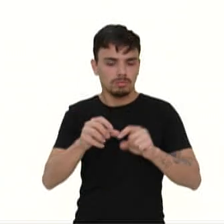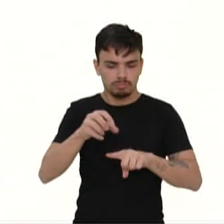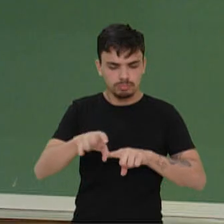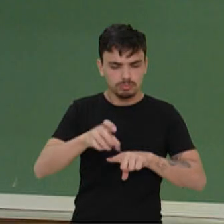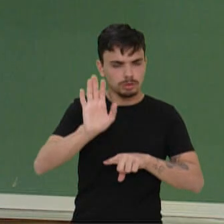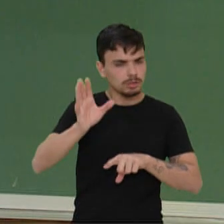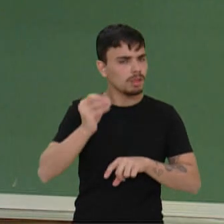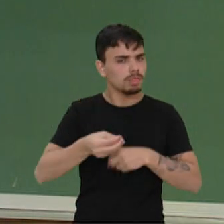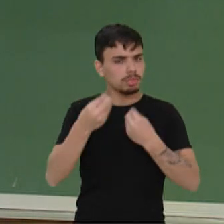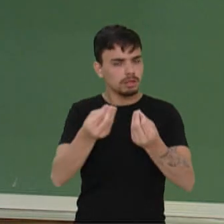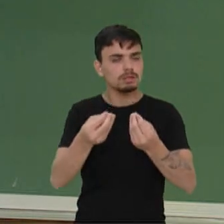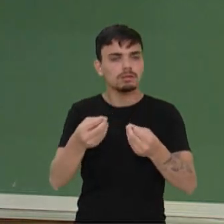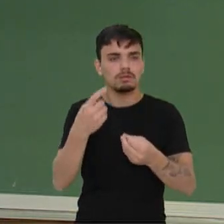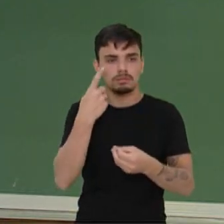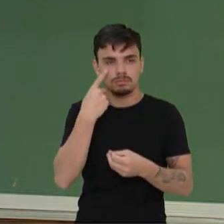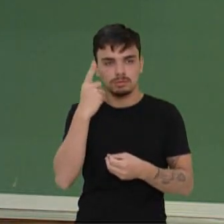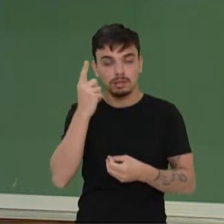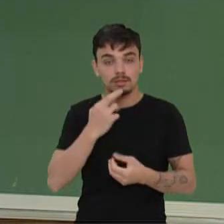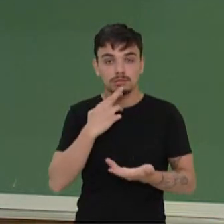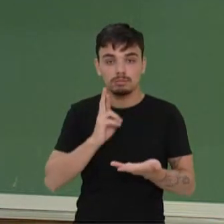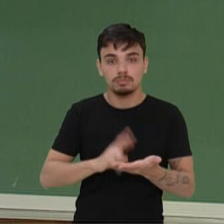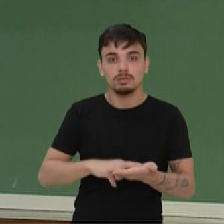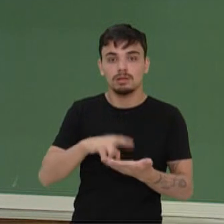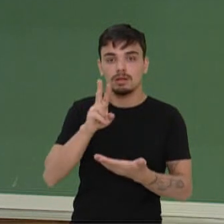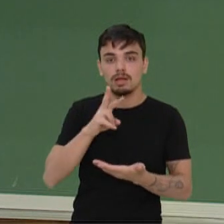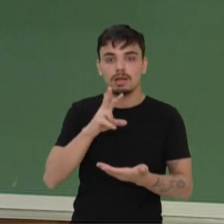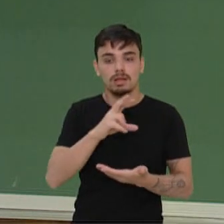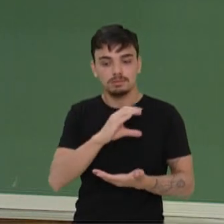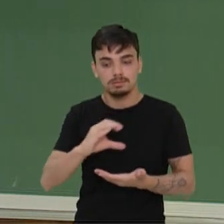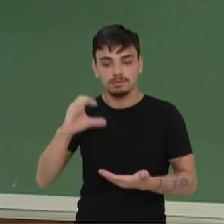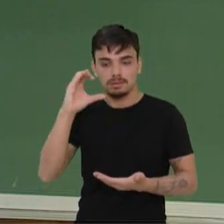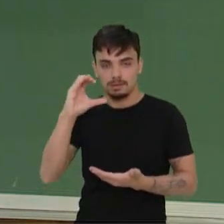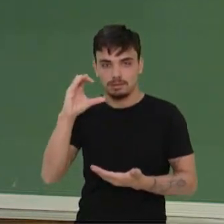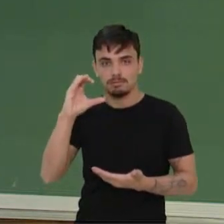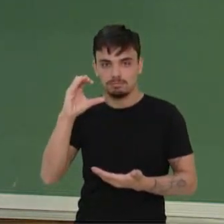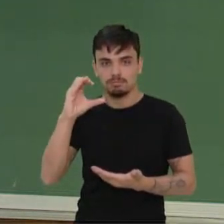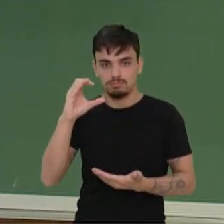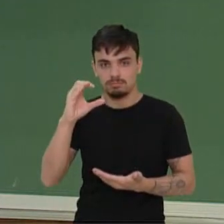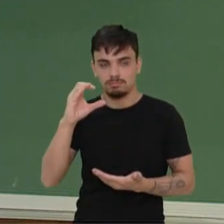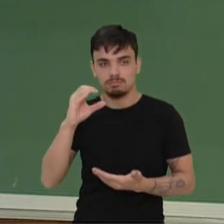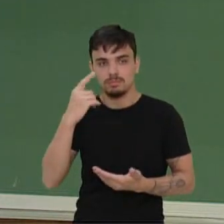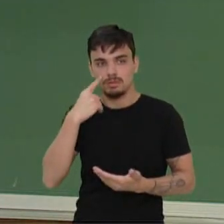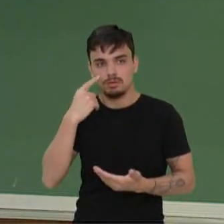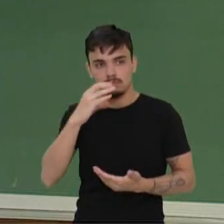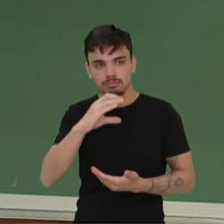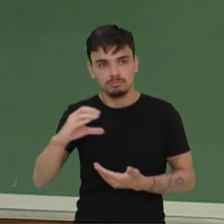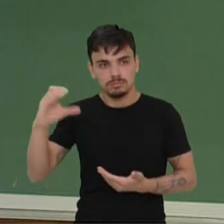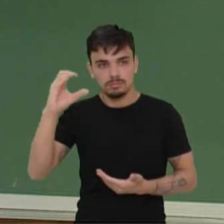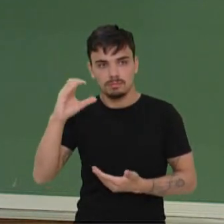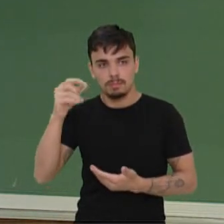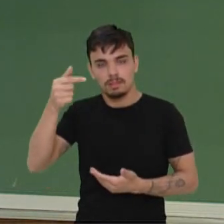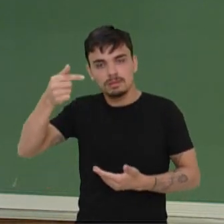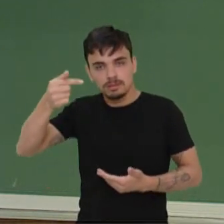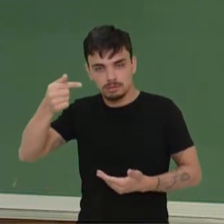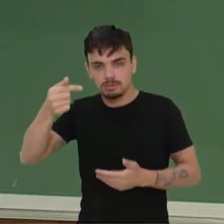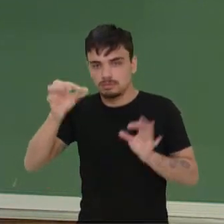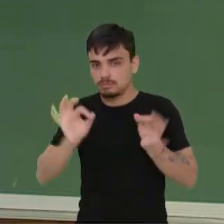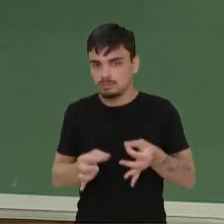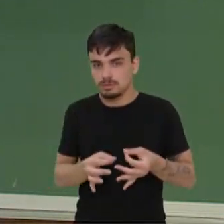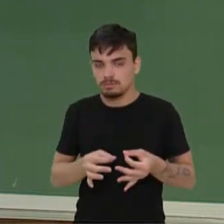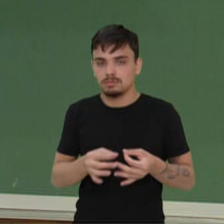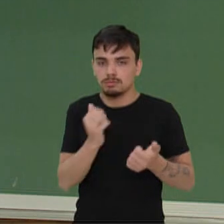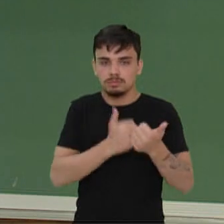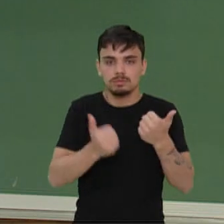vocês. Substitui o x por zero, o resultado sempre é o termo c, ok? É o termo c. O termo c é 7, então substituindo o x por